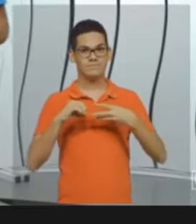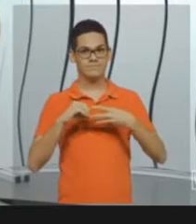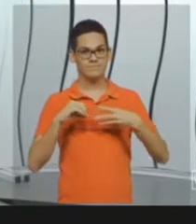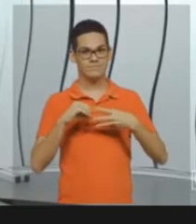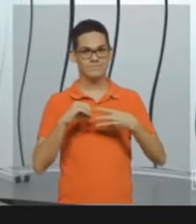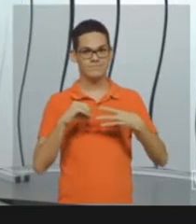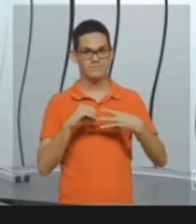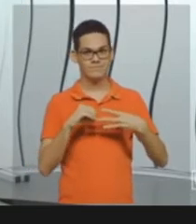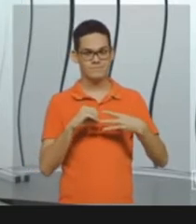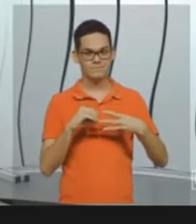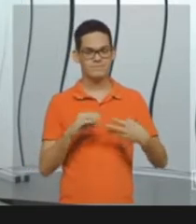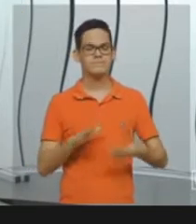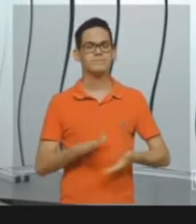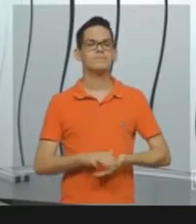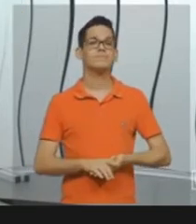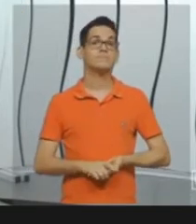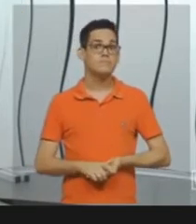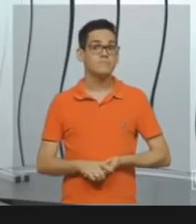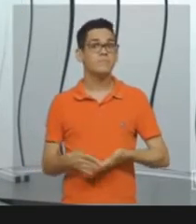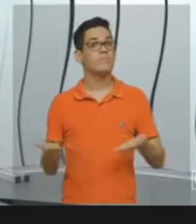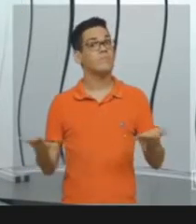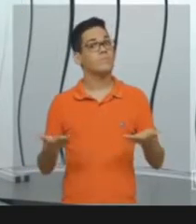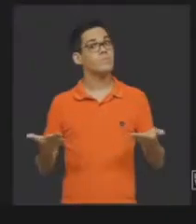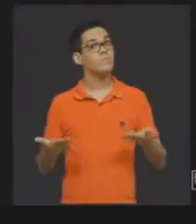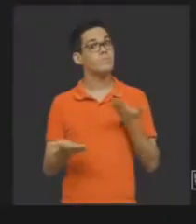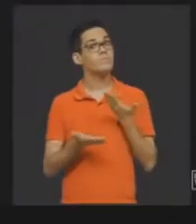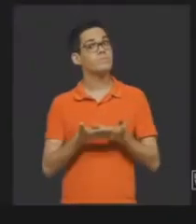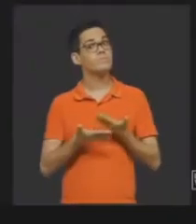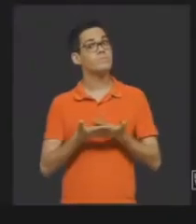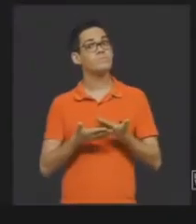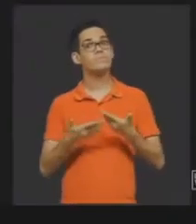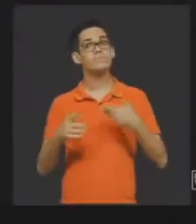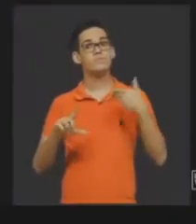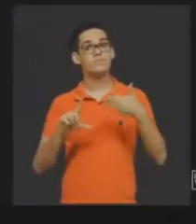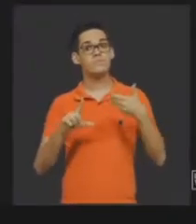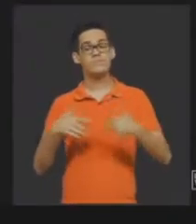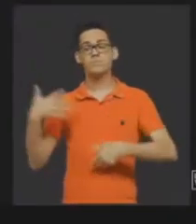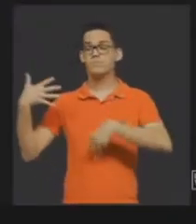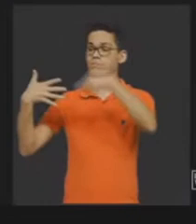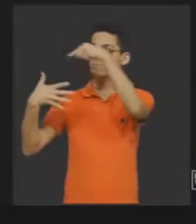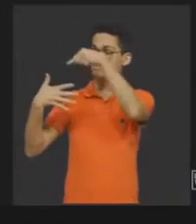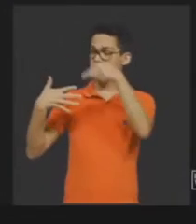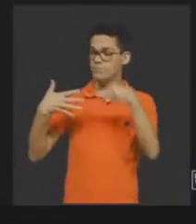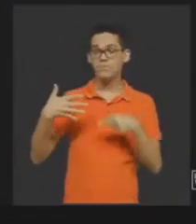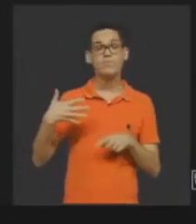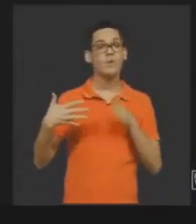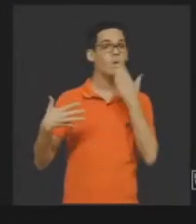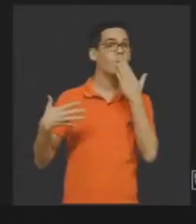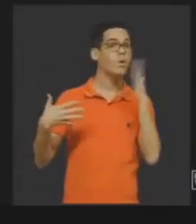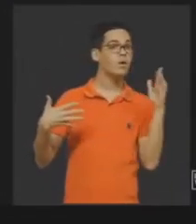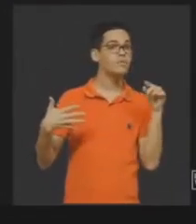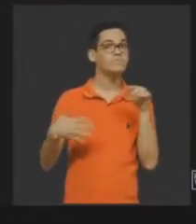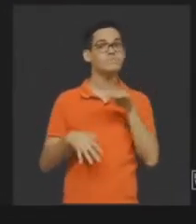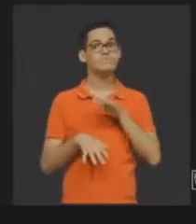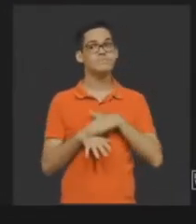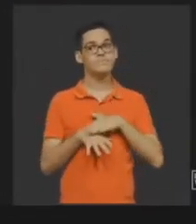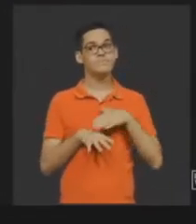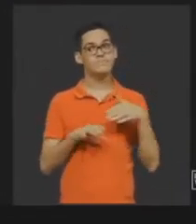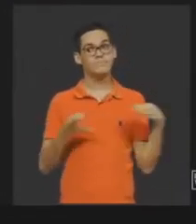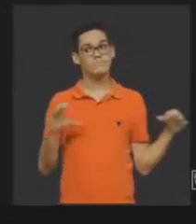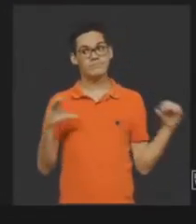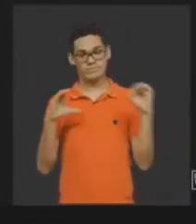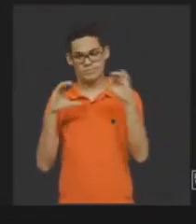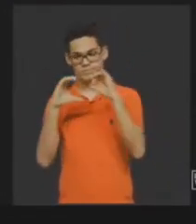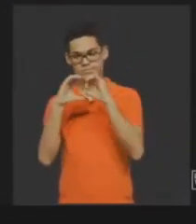Quais são os objetivos desta aula? Permitir que você, aluno, possa compreender a composição do